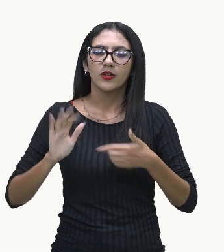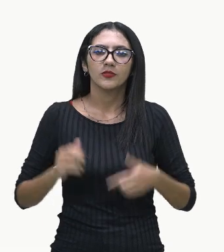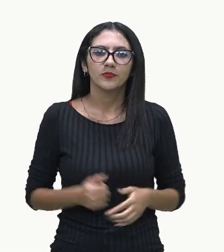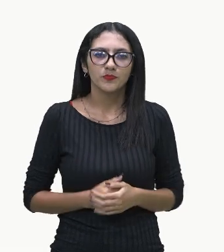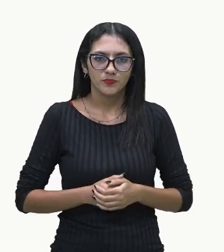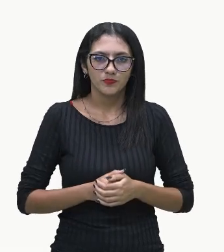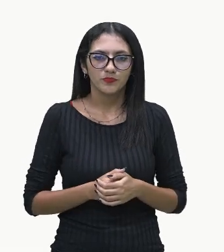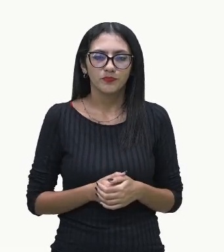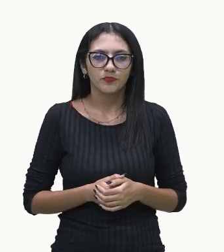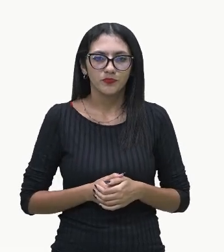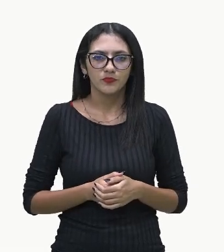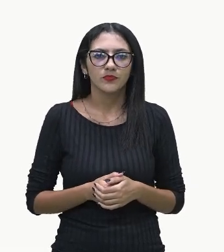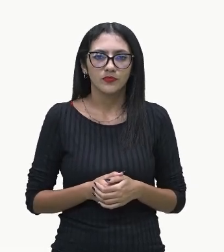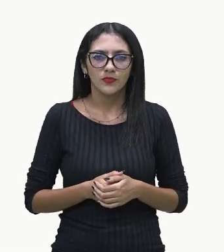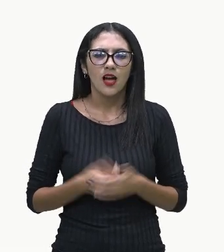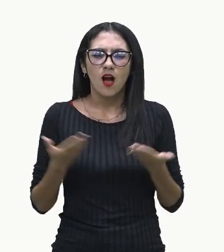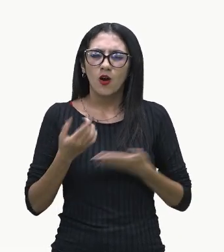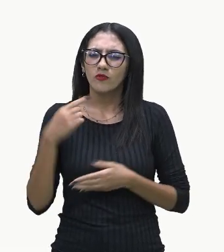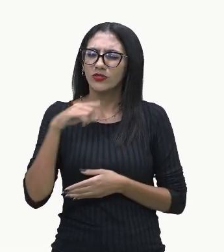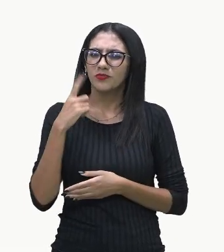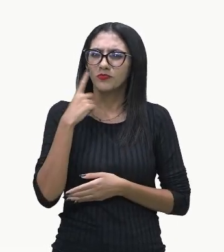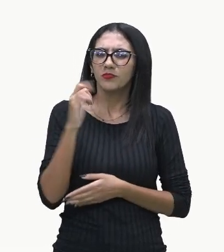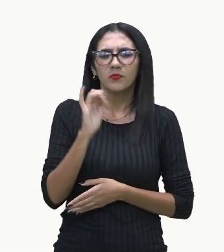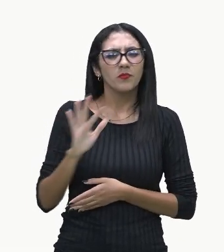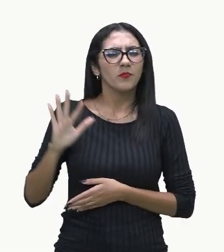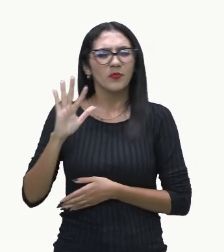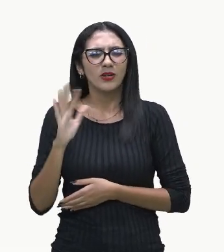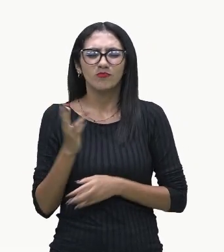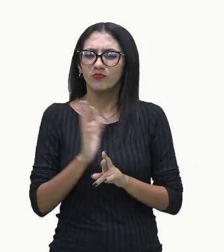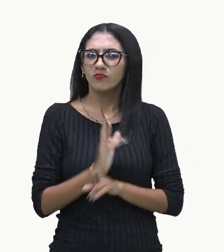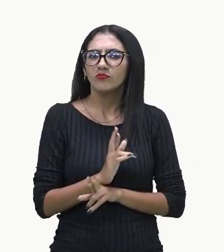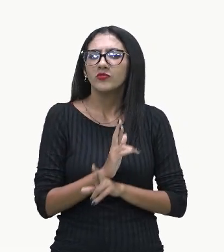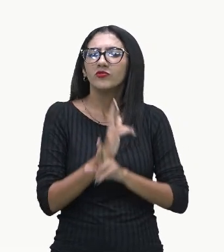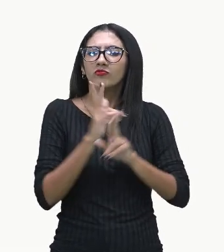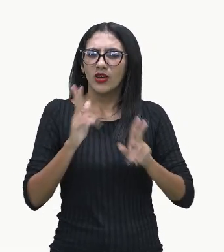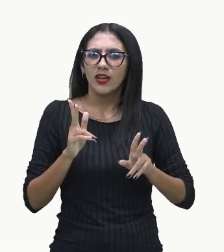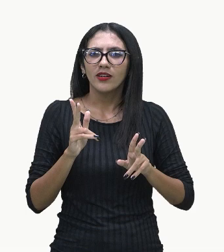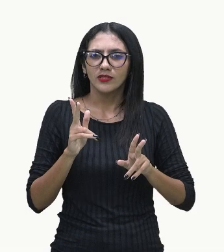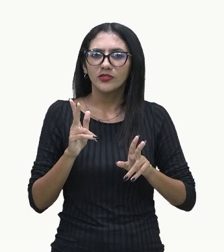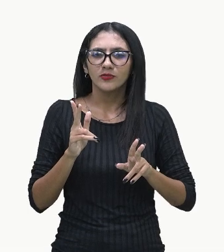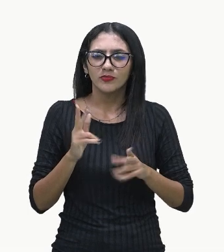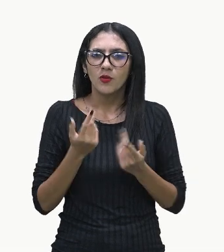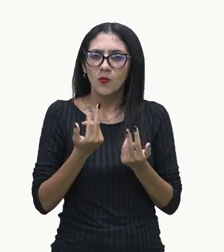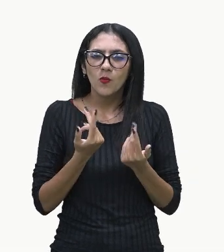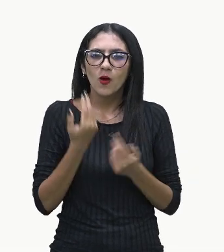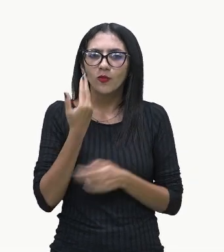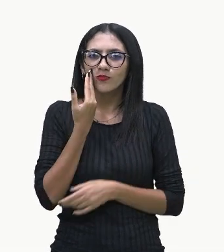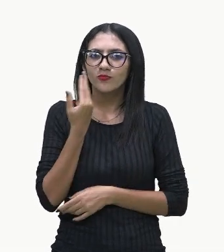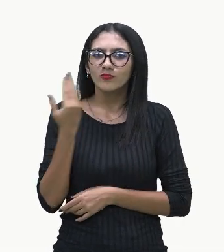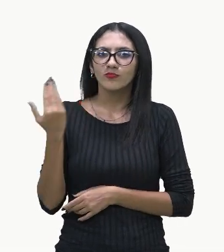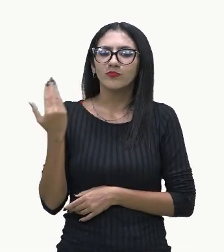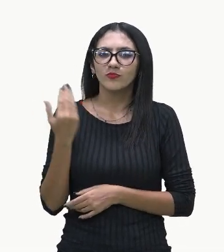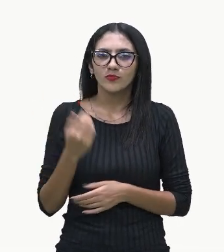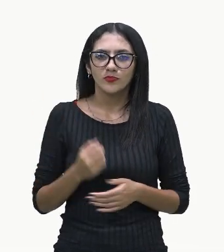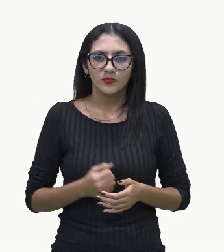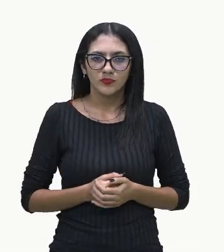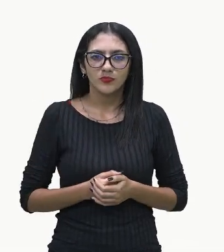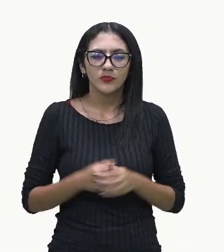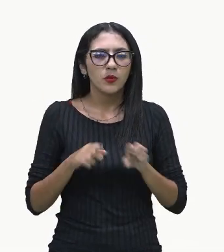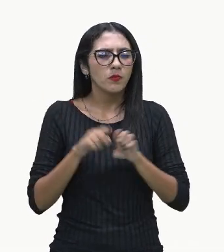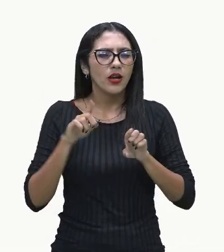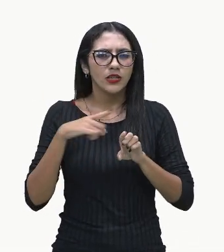está naquela posição original que nós vimos, onde a hipotenusa ficava aqui para a parte de baixo, mas está